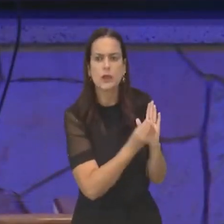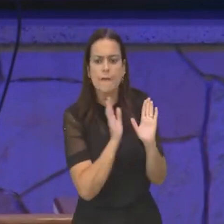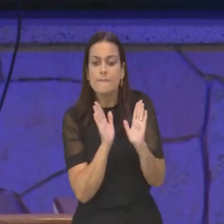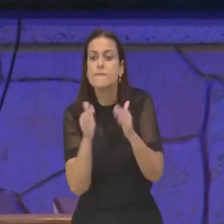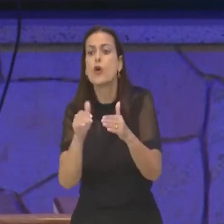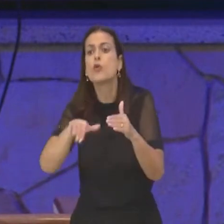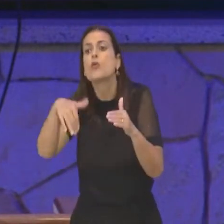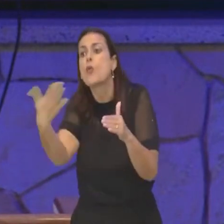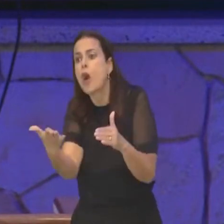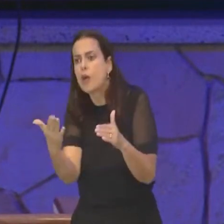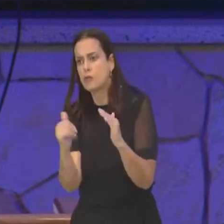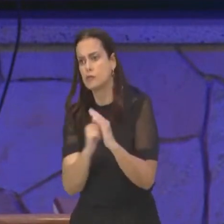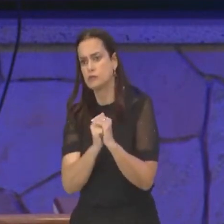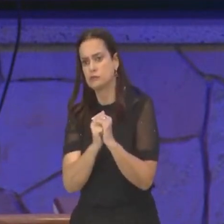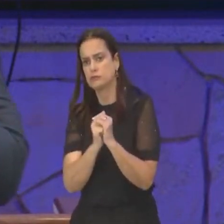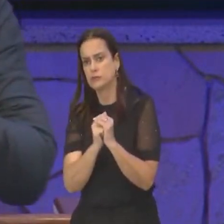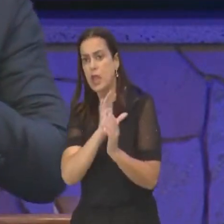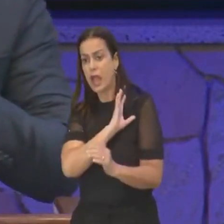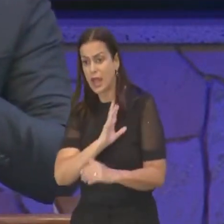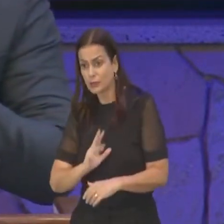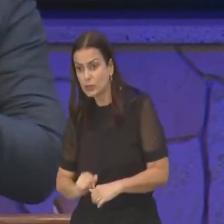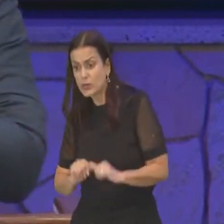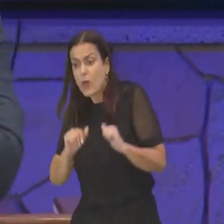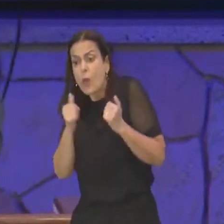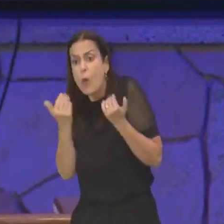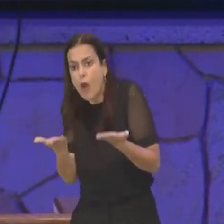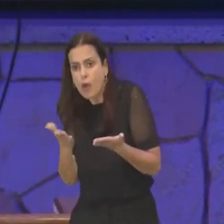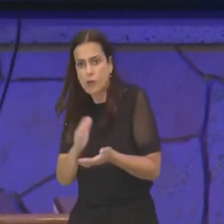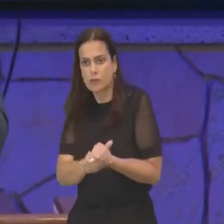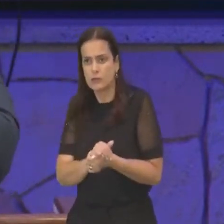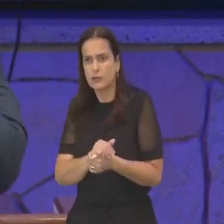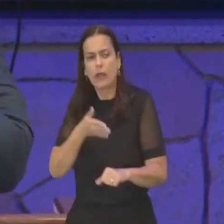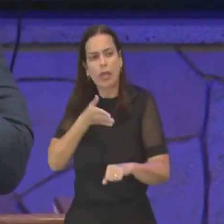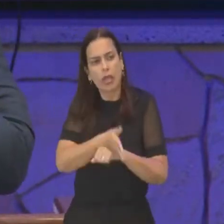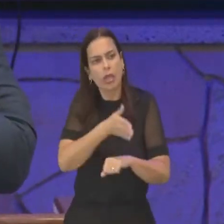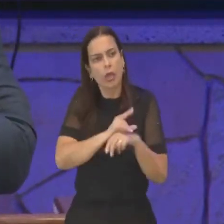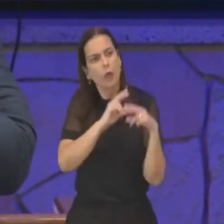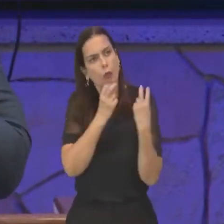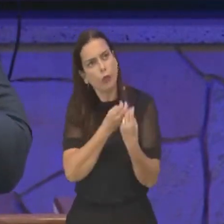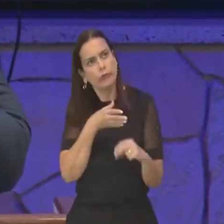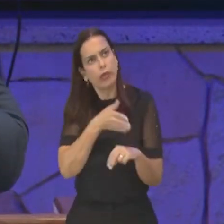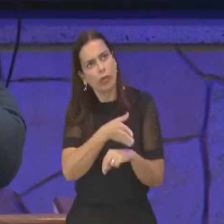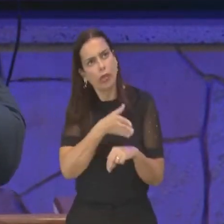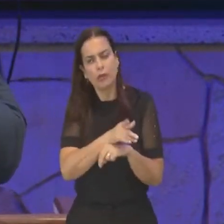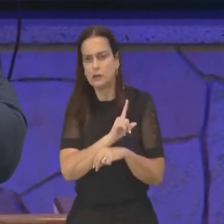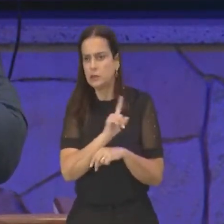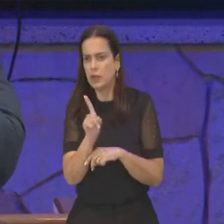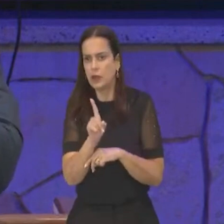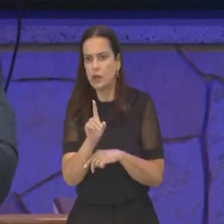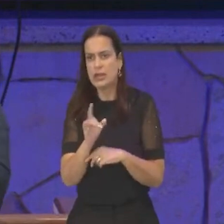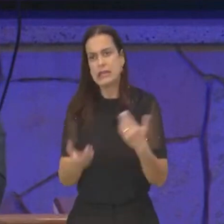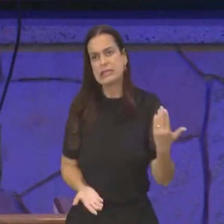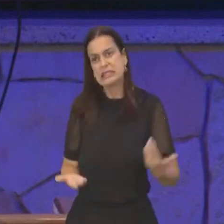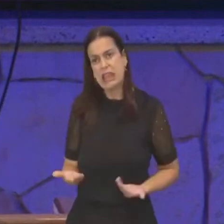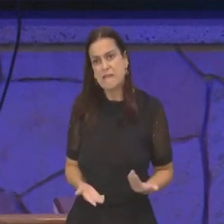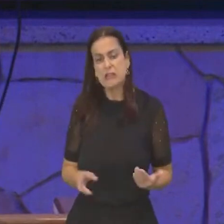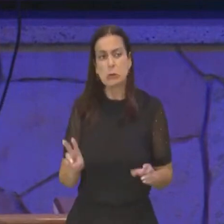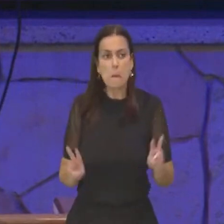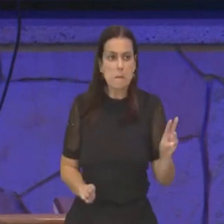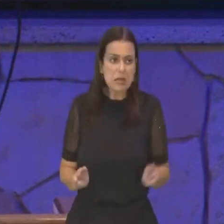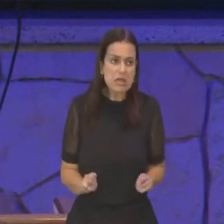em nossa adoração, não apenas frequentando cultos, não apenas servindo em